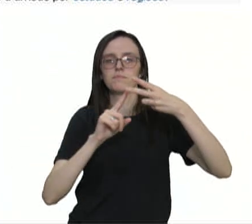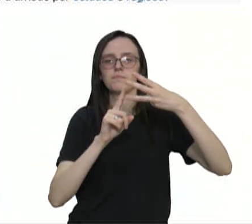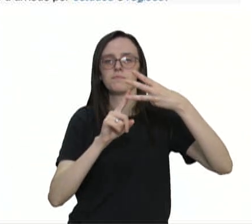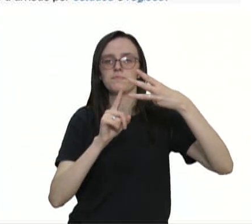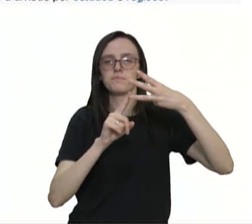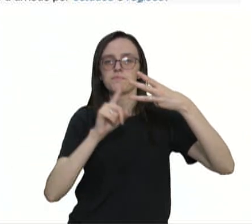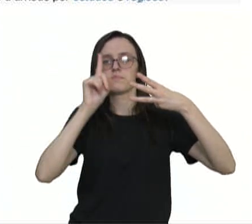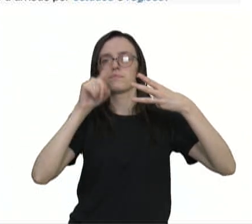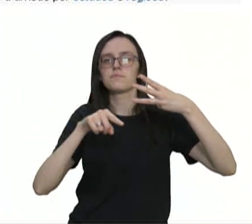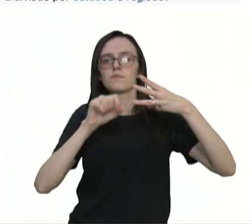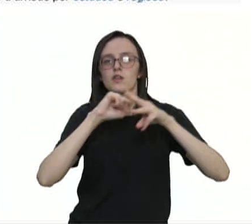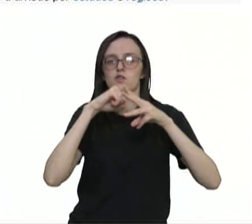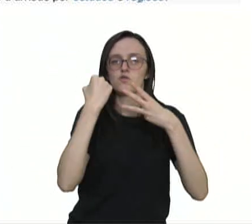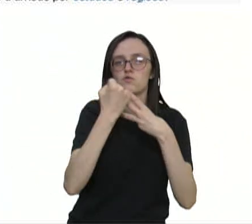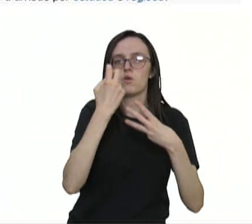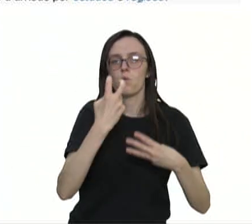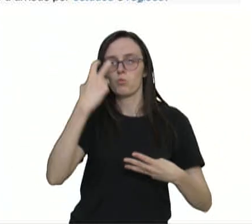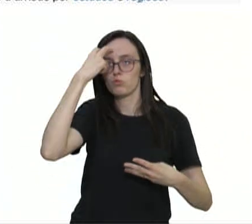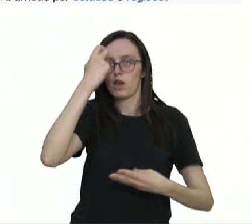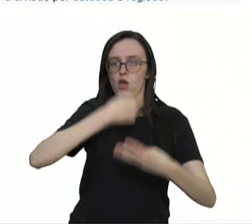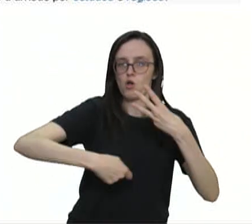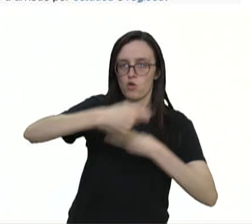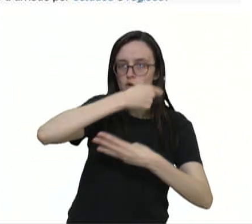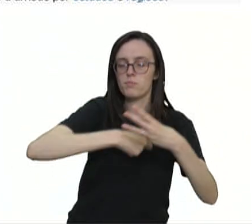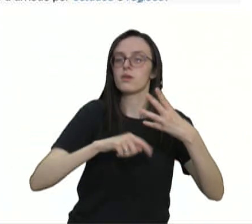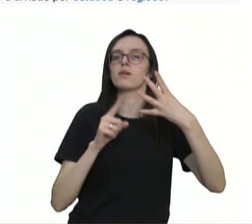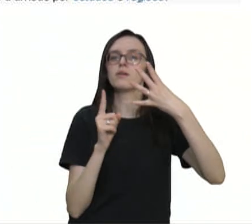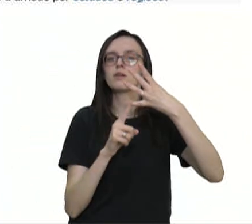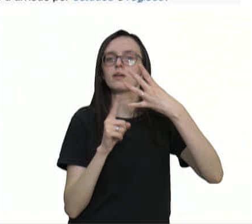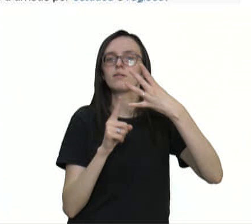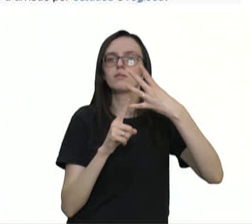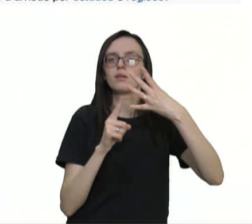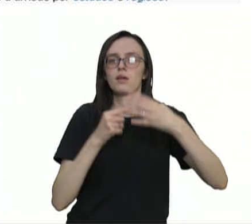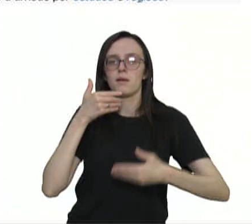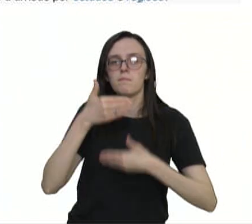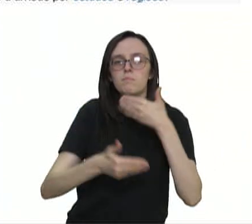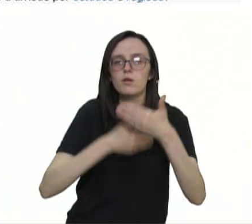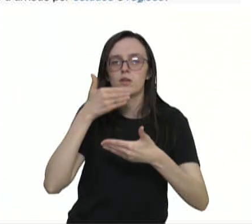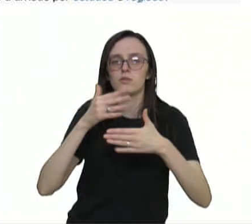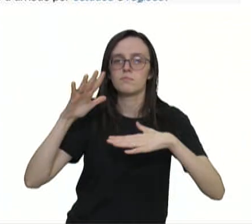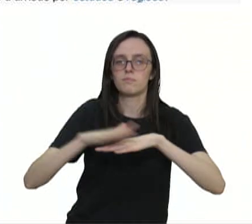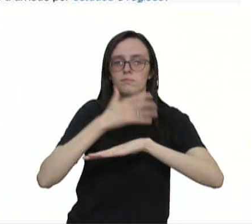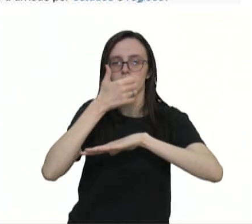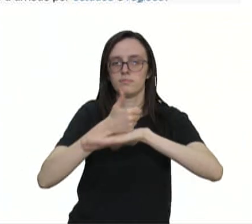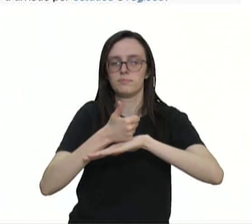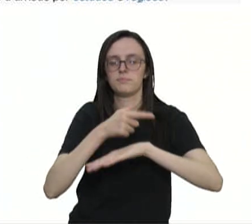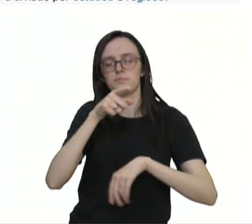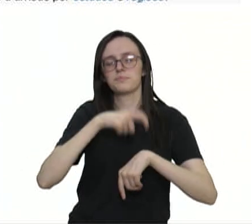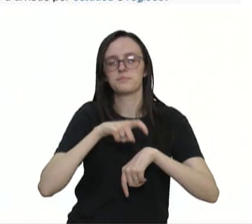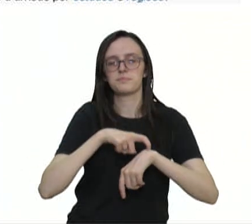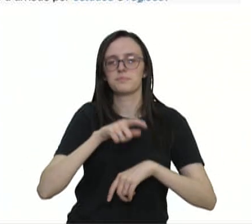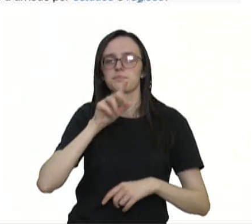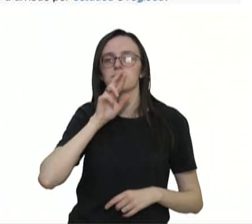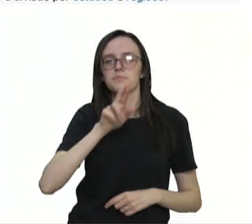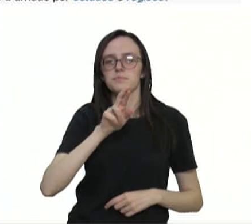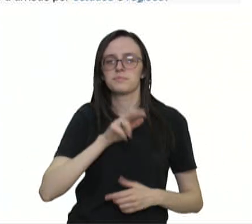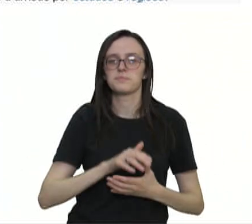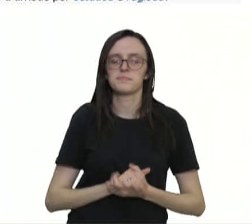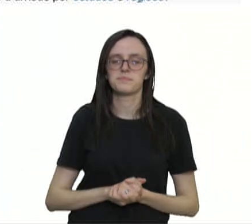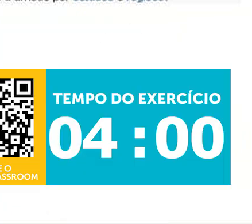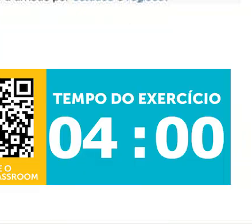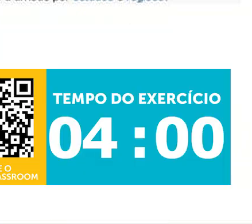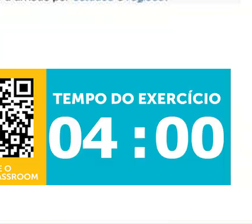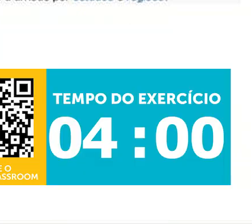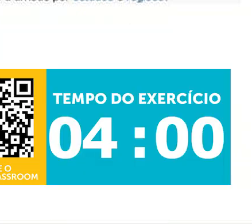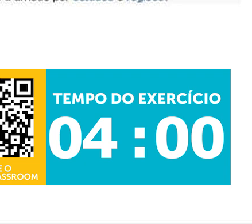C, sociais, culturais e econômicos. Ou letra D, processo de colonização. Vocês têm um tempo para responder.